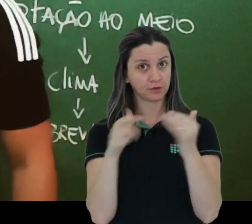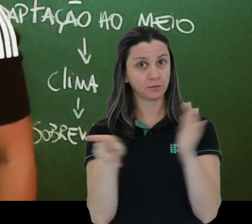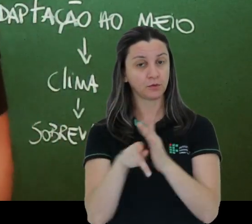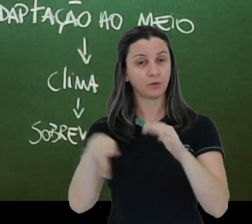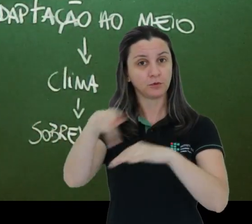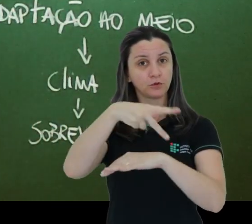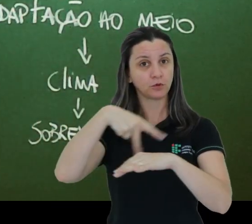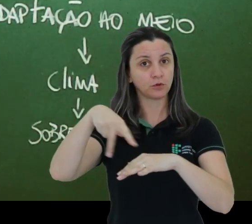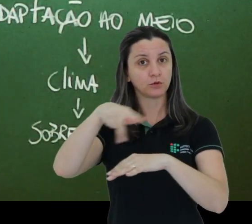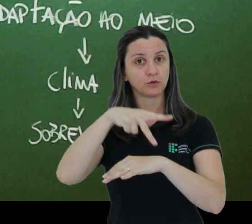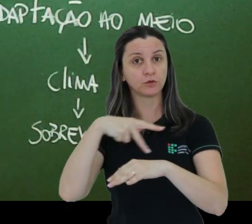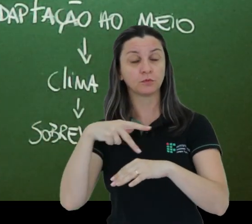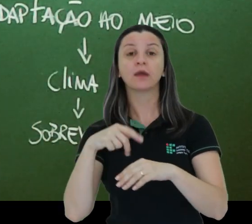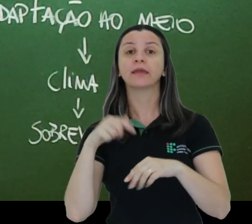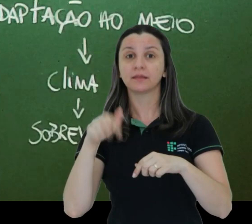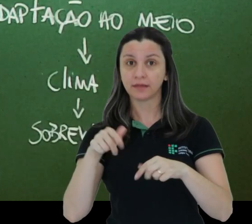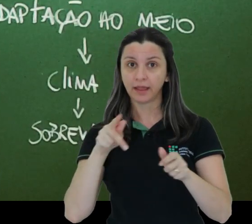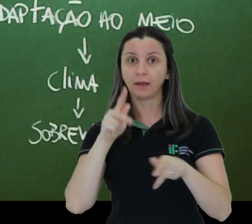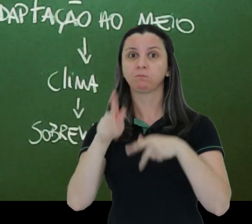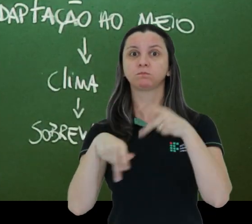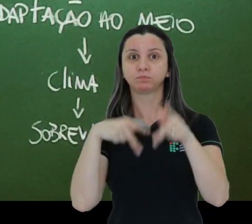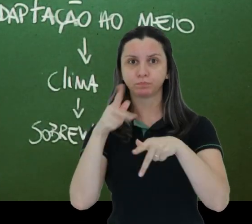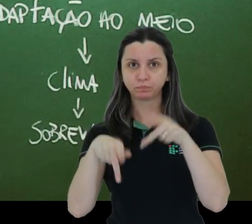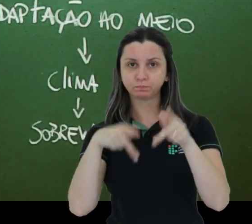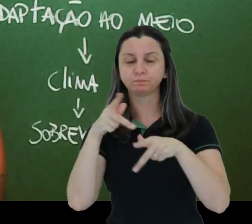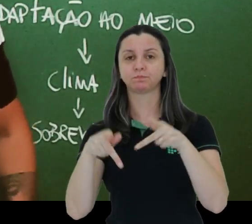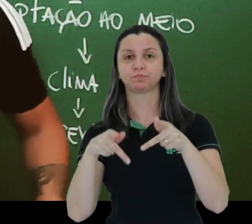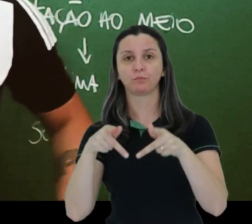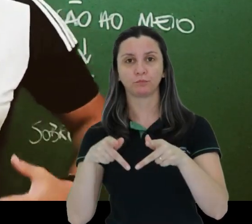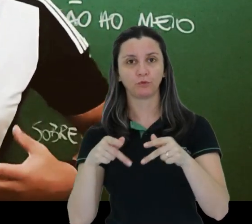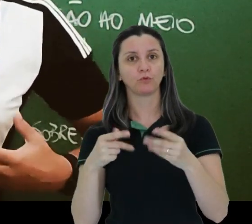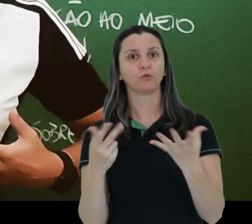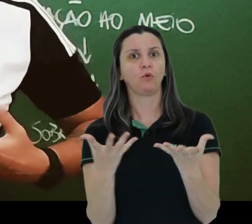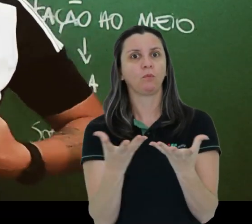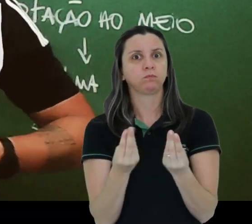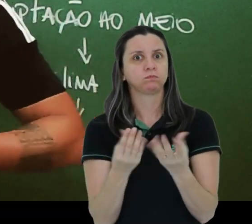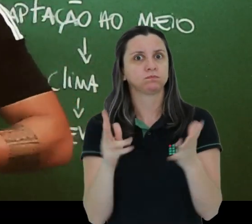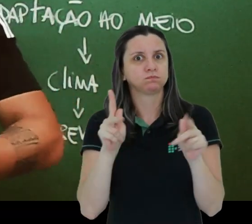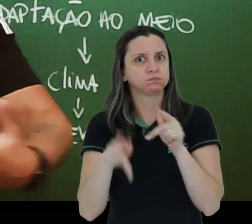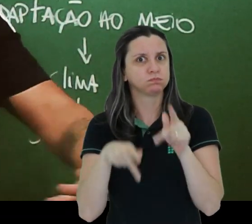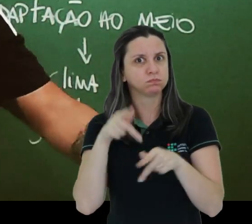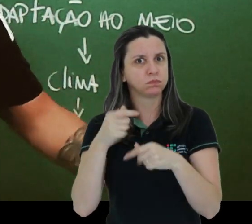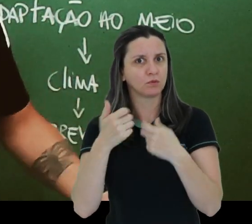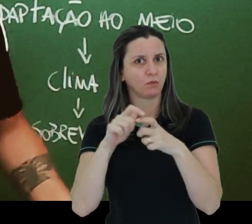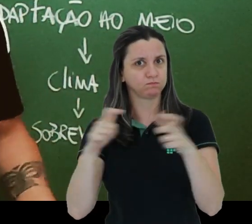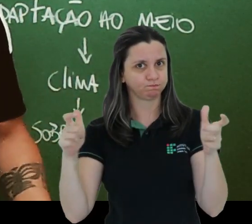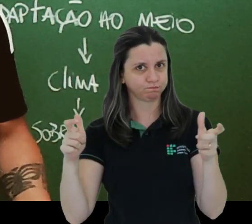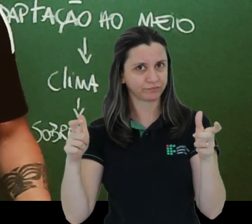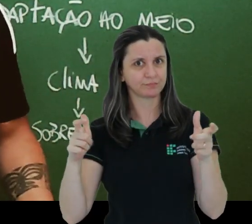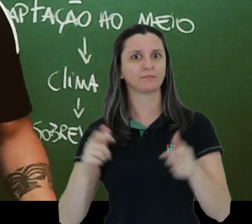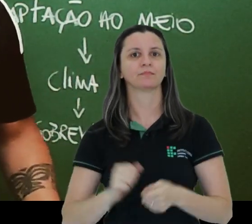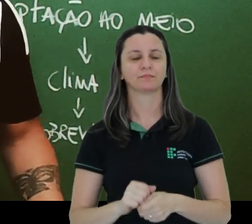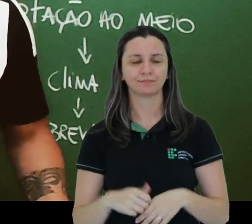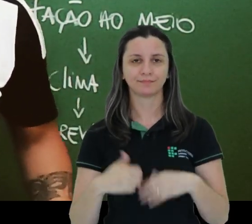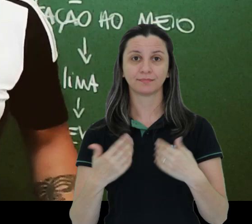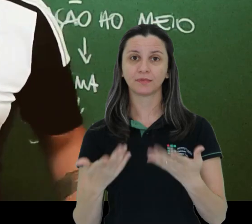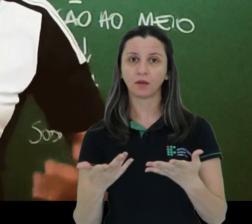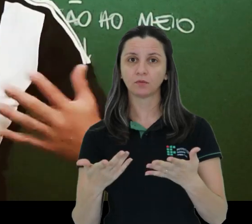informação se o nosso país é um país populoso. O que é populoso? É um país que tem muitos